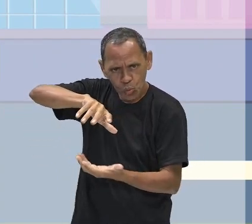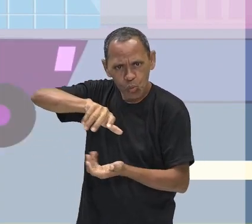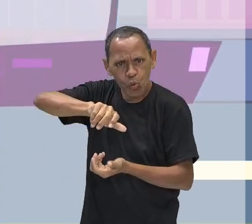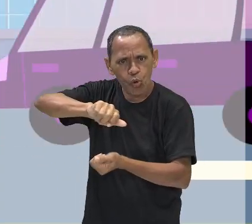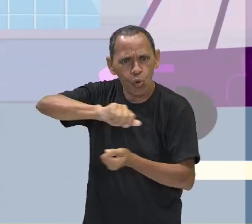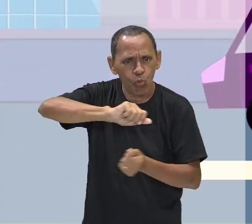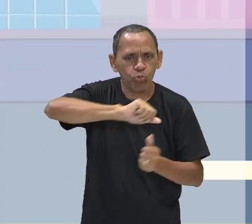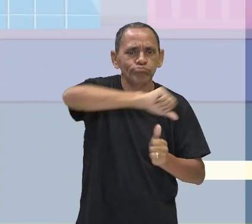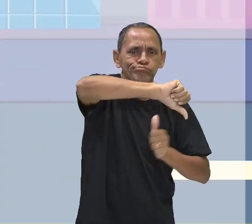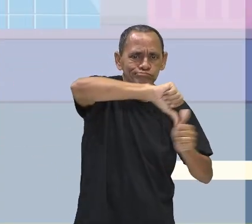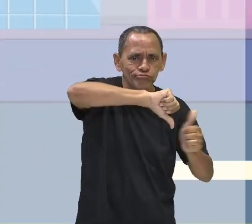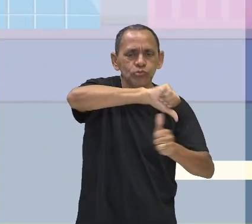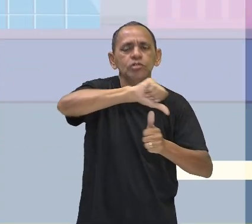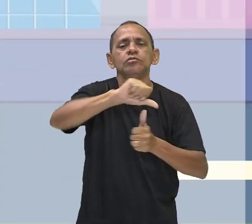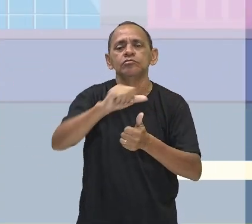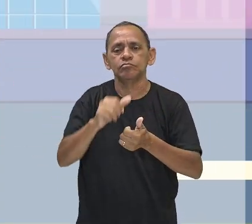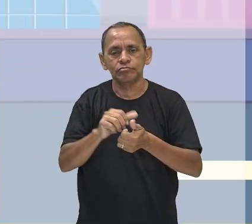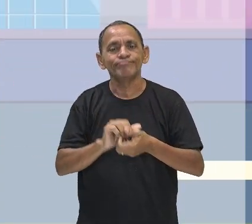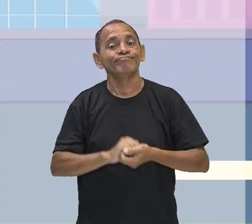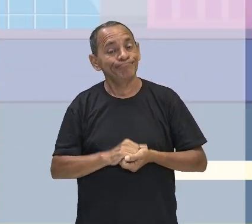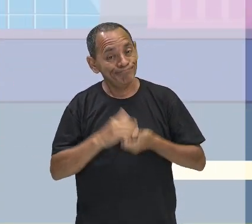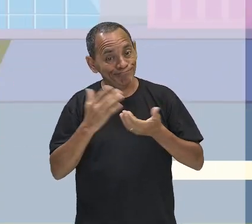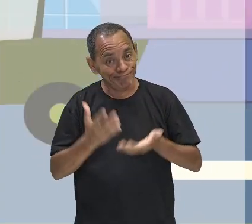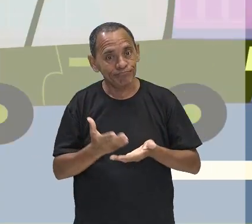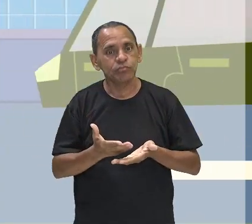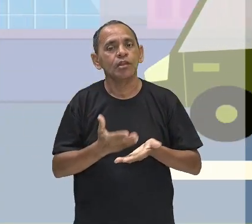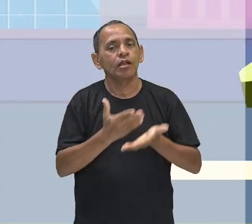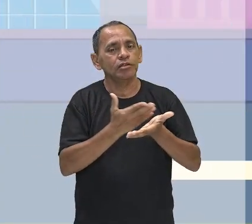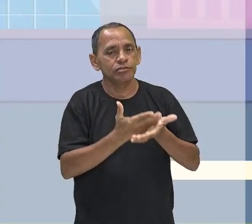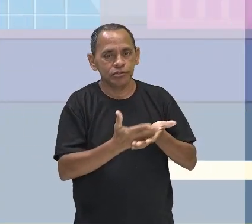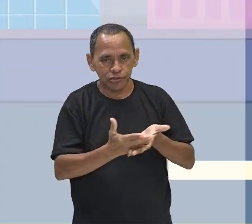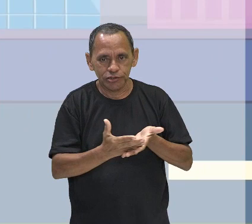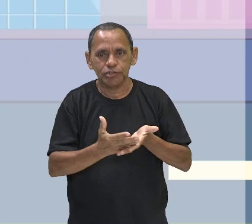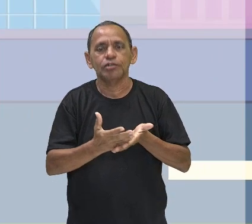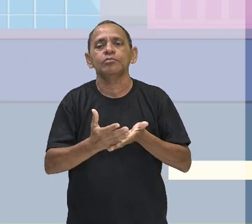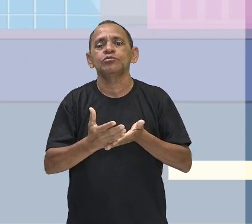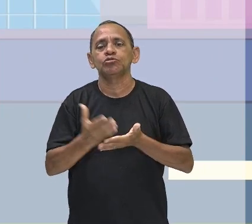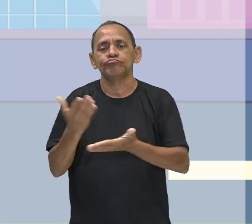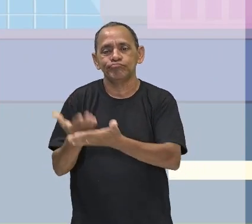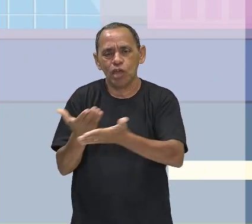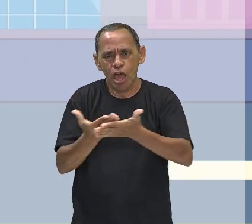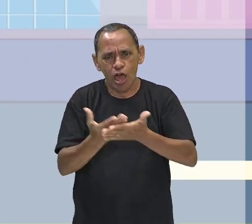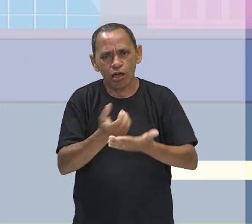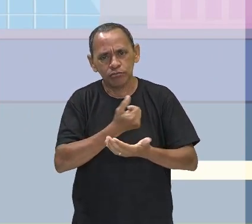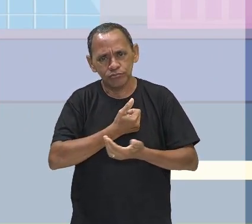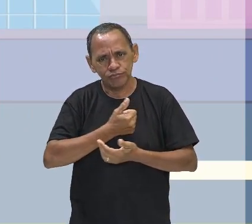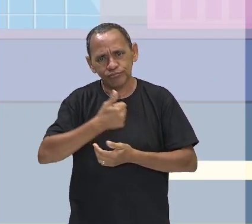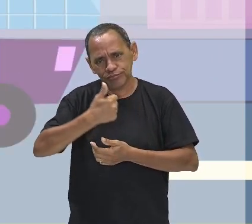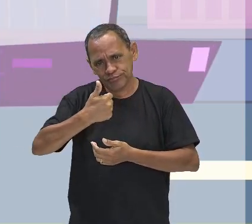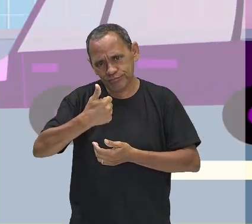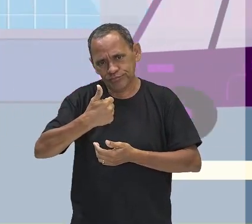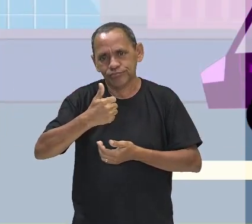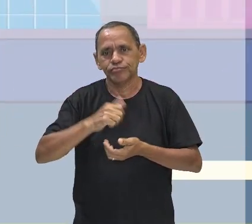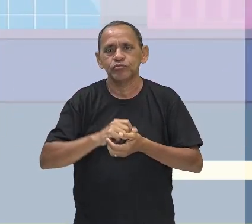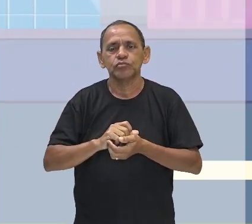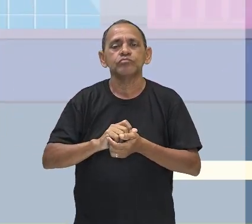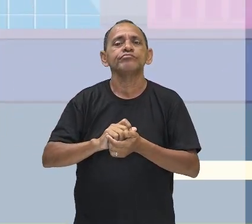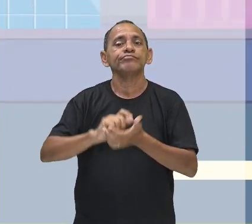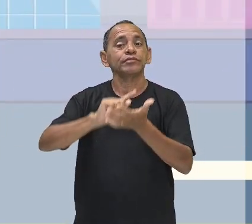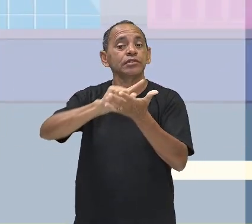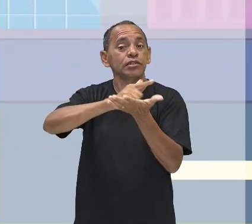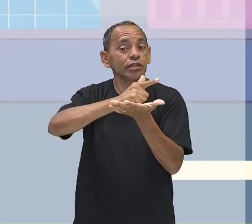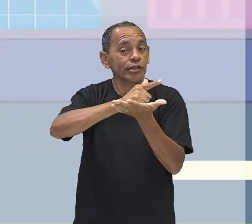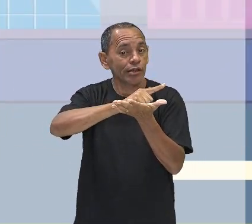assim que iniciamos a nossa aula na unidade 1, falando do Gênesis, da